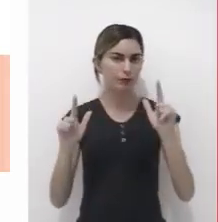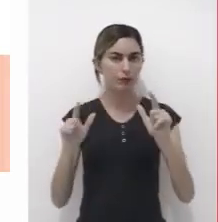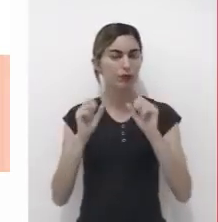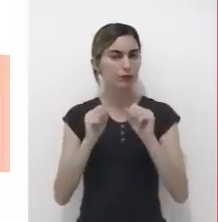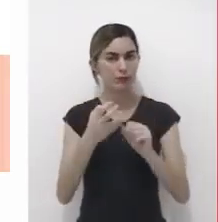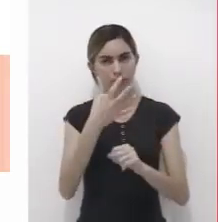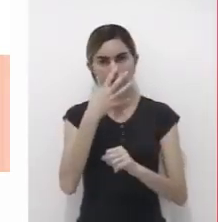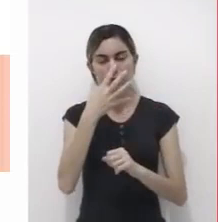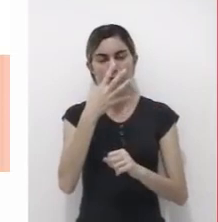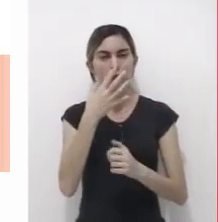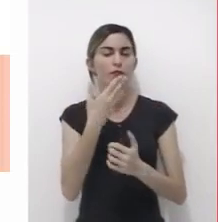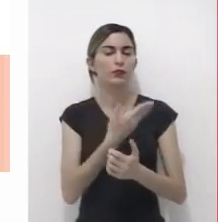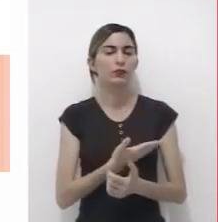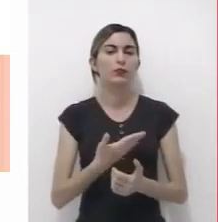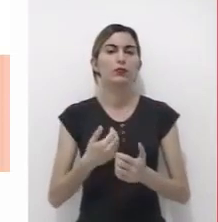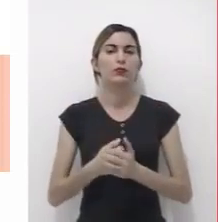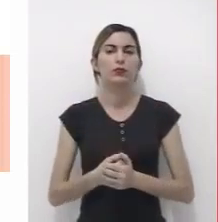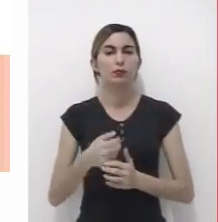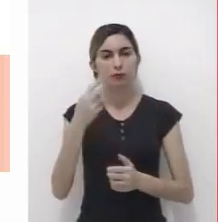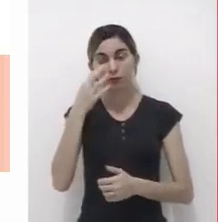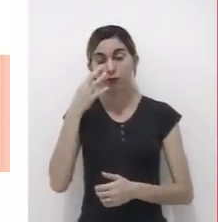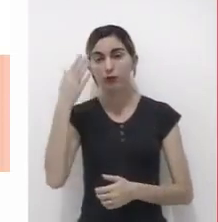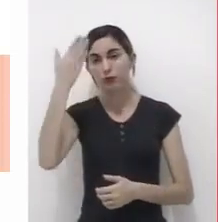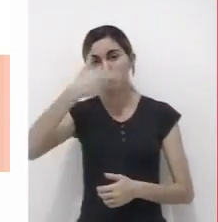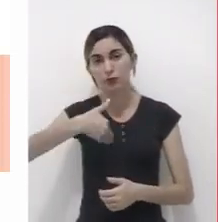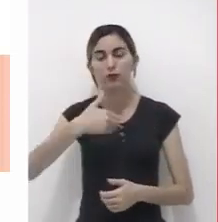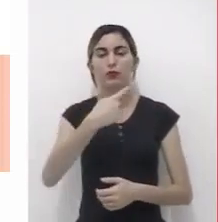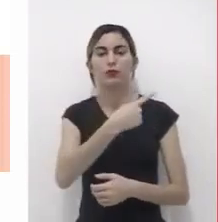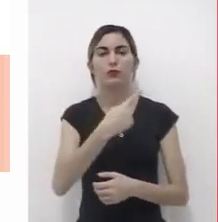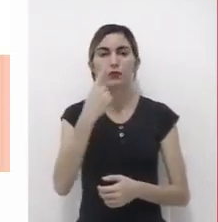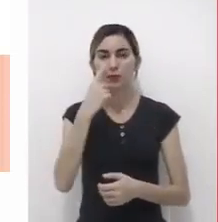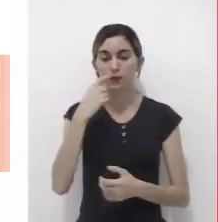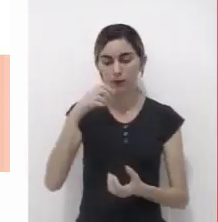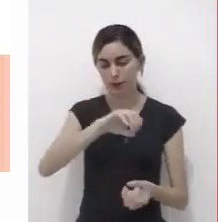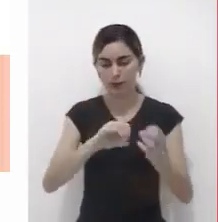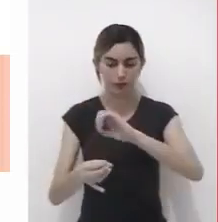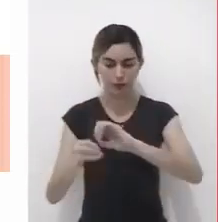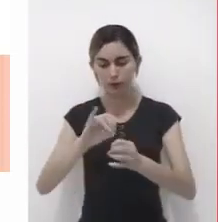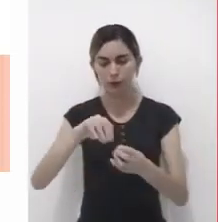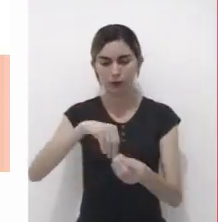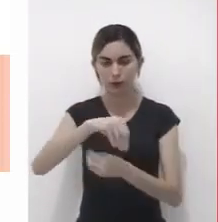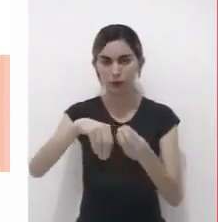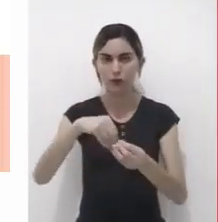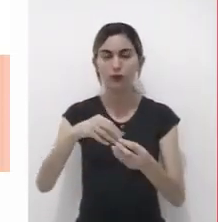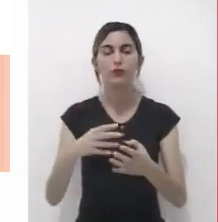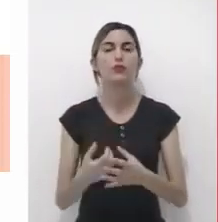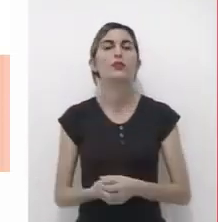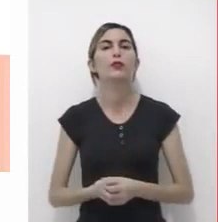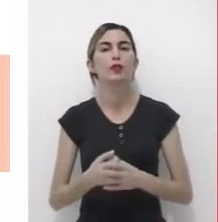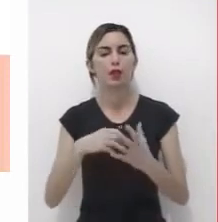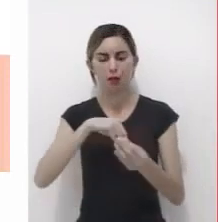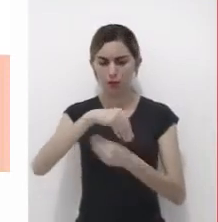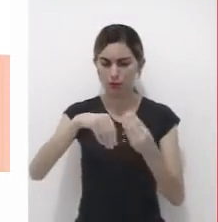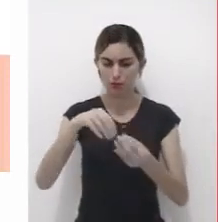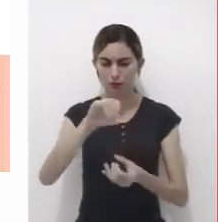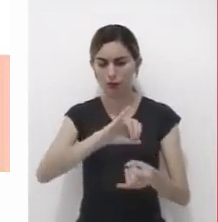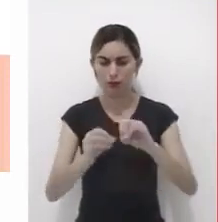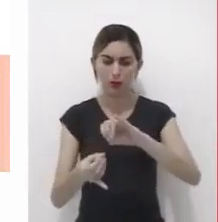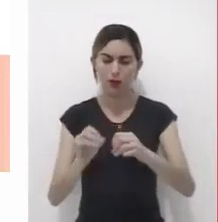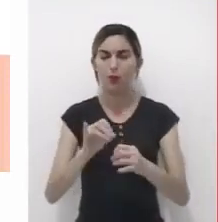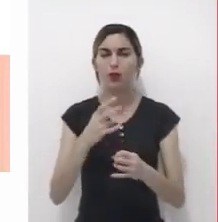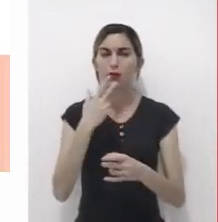gente pode observar, que são evidências dessas reações químicas. Quando a gente fala de